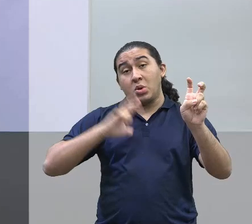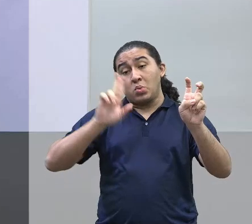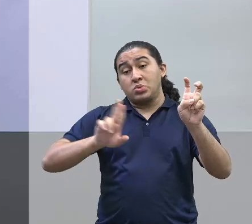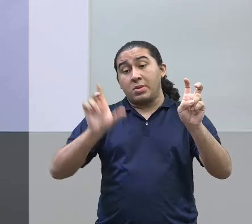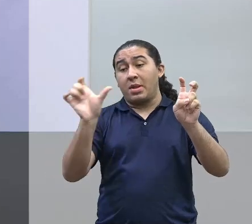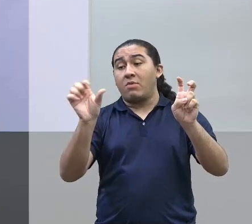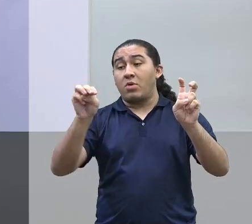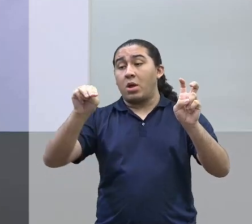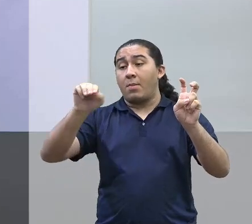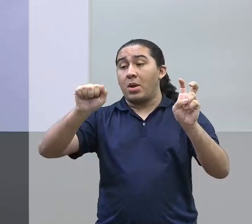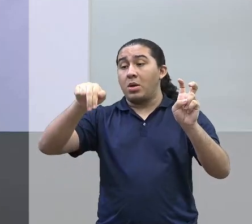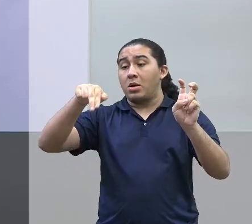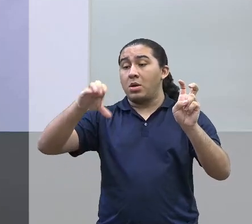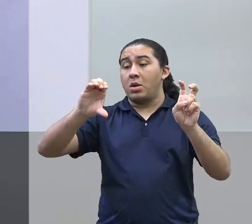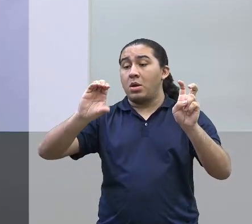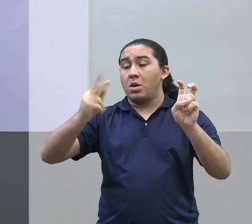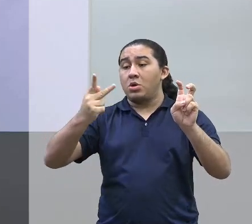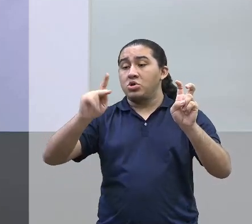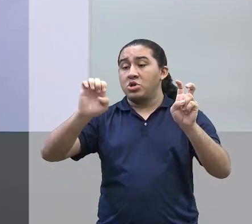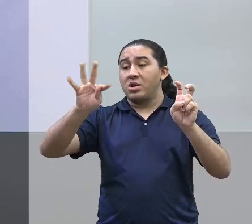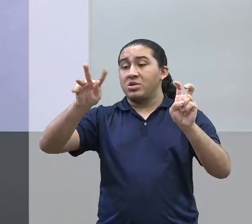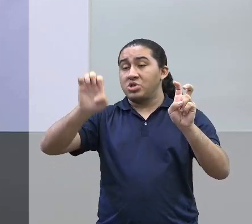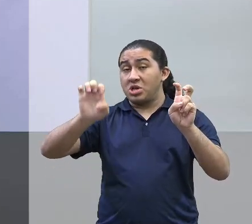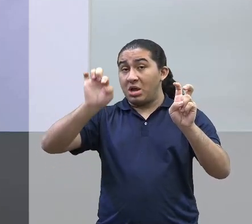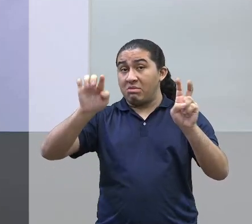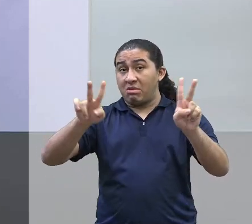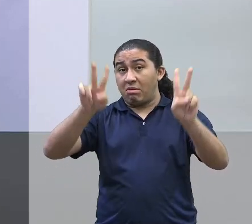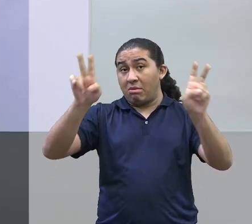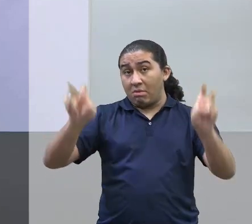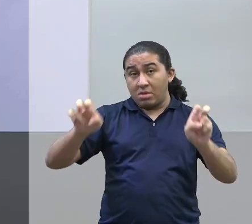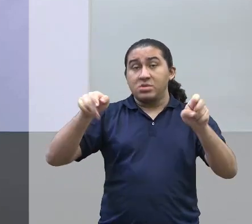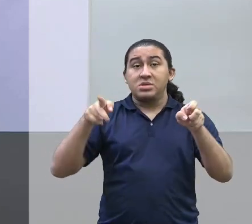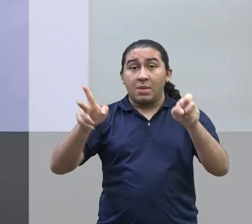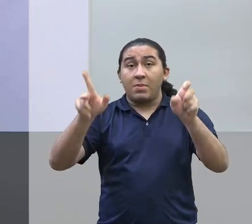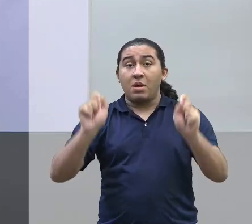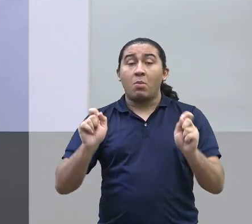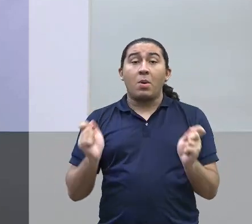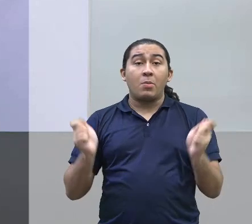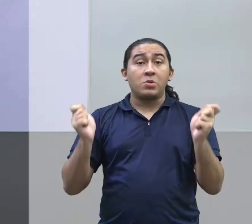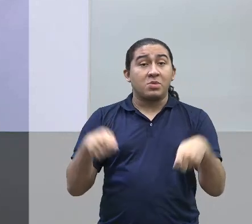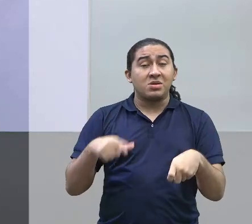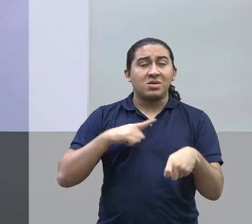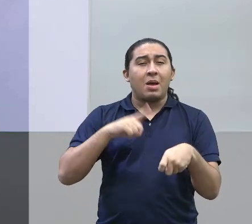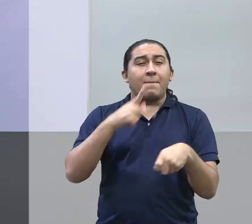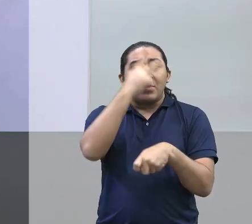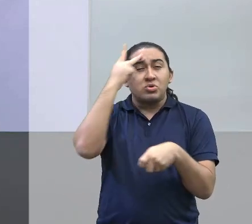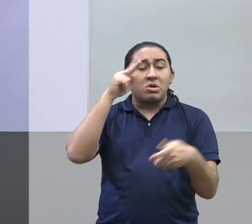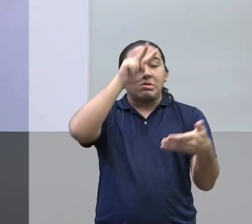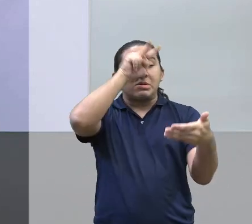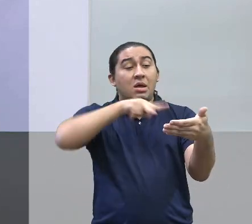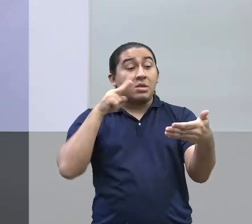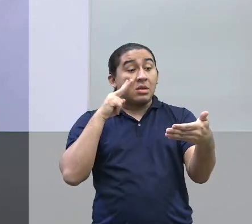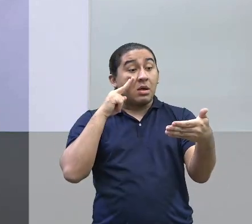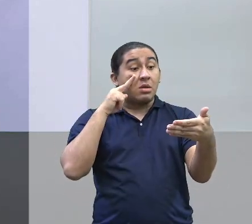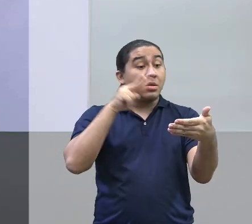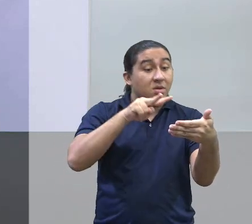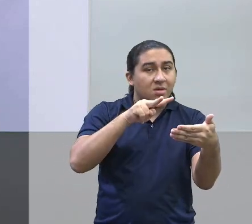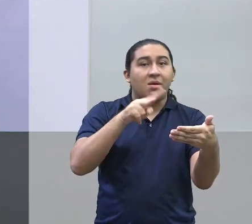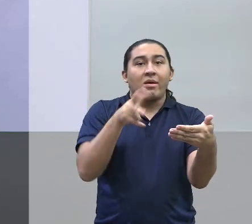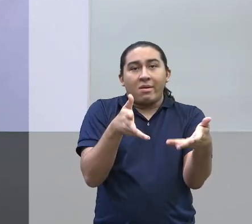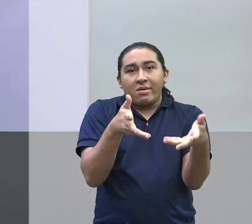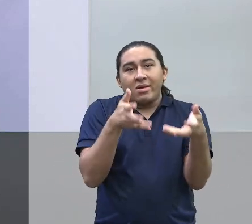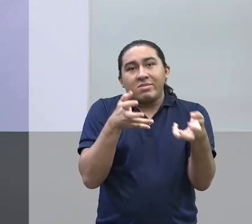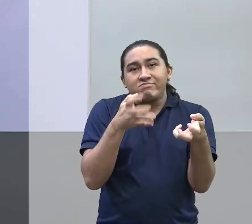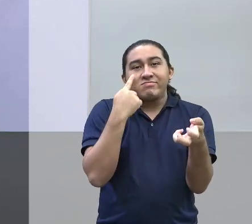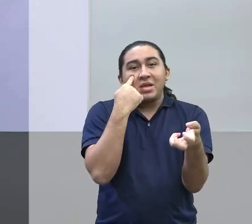essa manchete sempre é de uma forma que é para chamar atenção. Ela precisa chamar atenção,